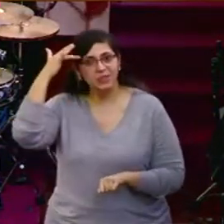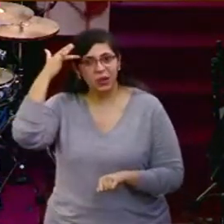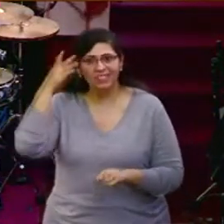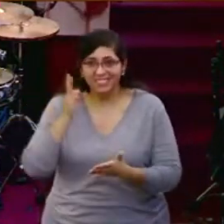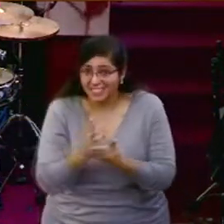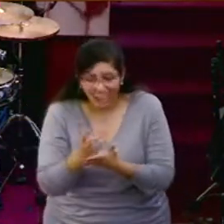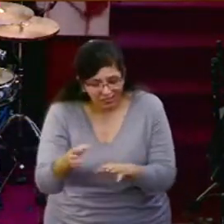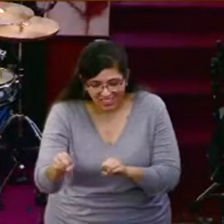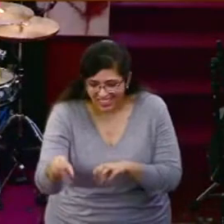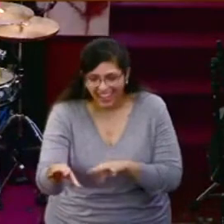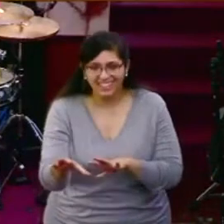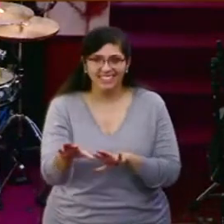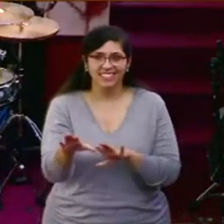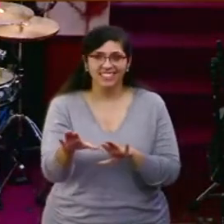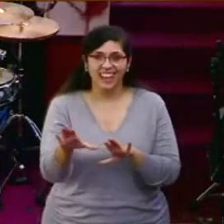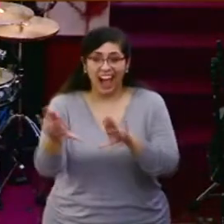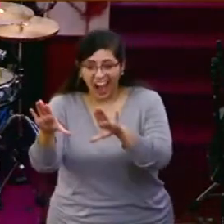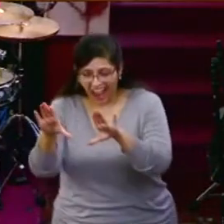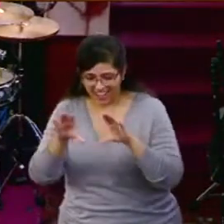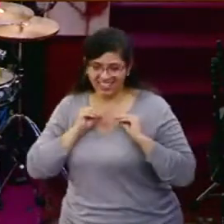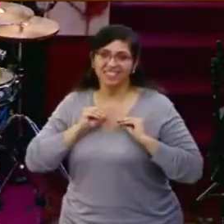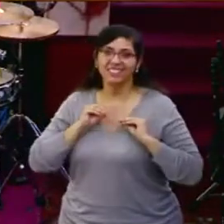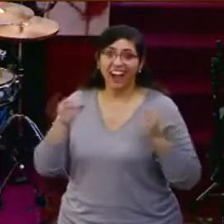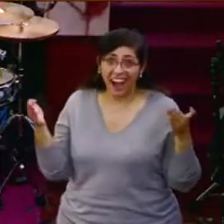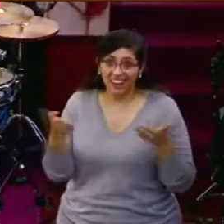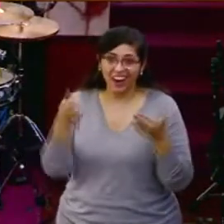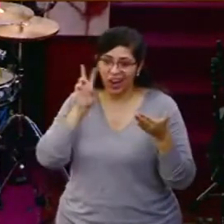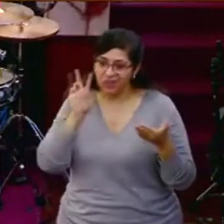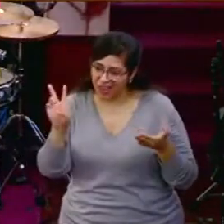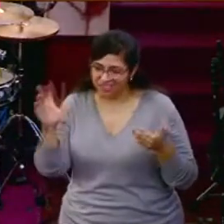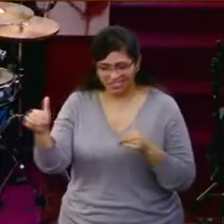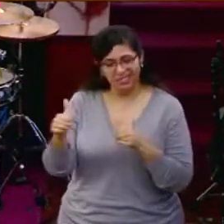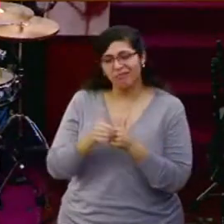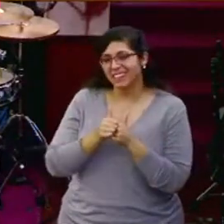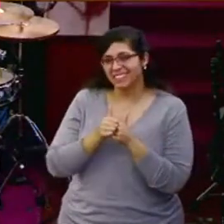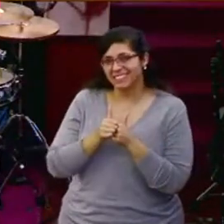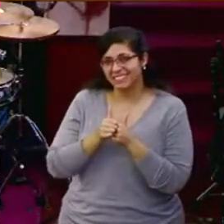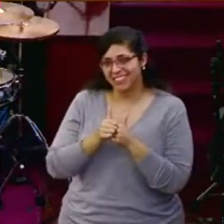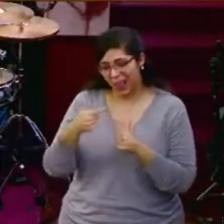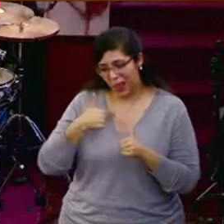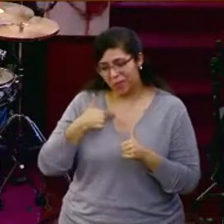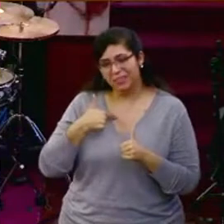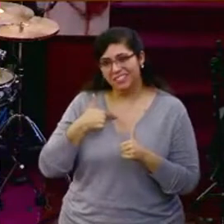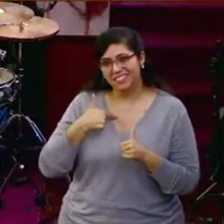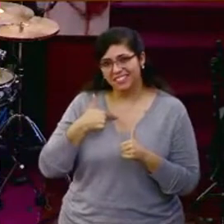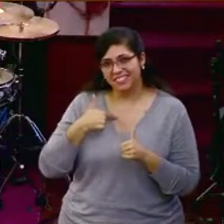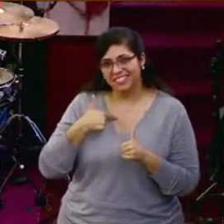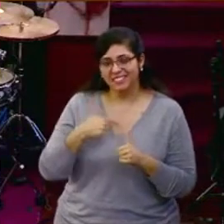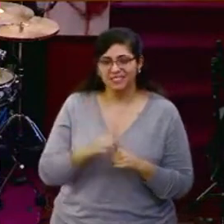sempre ensinei isso e agora não é que eu estou vendo isso de vocês para comigo